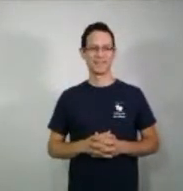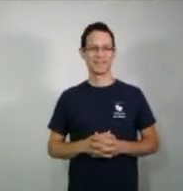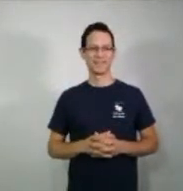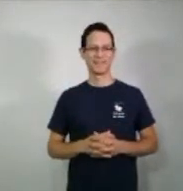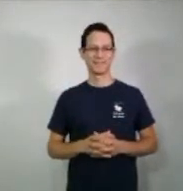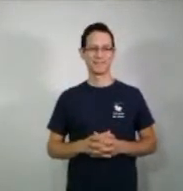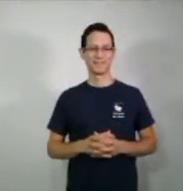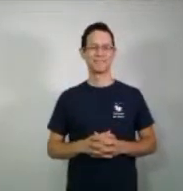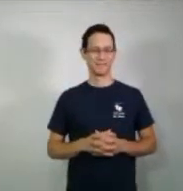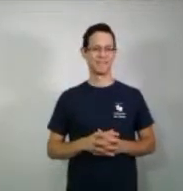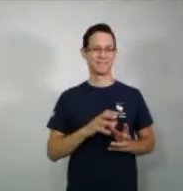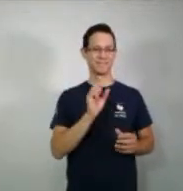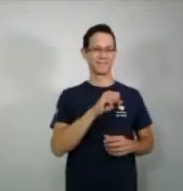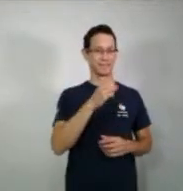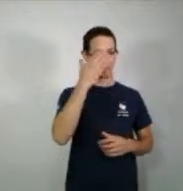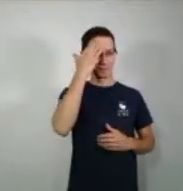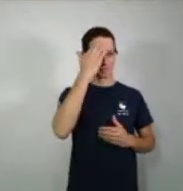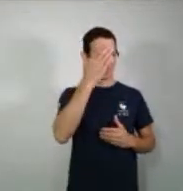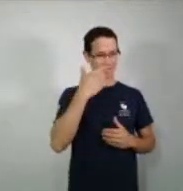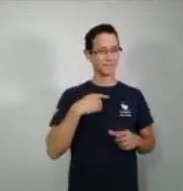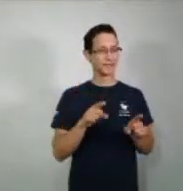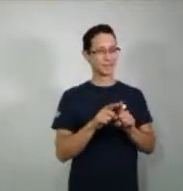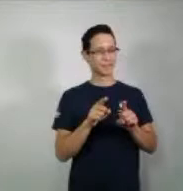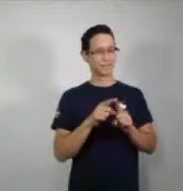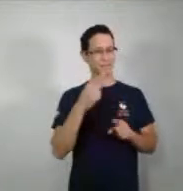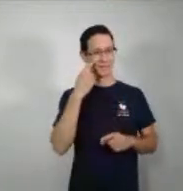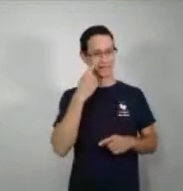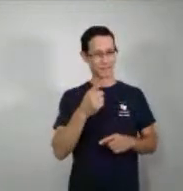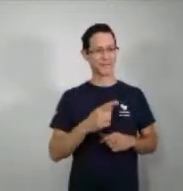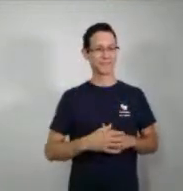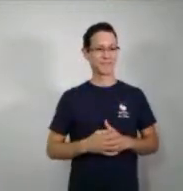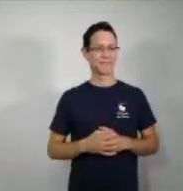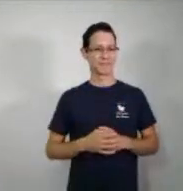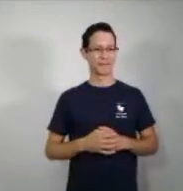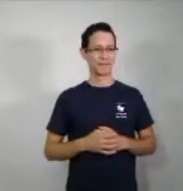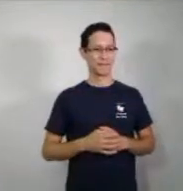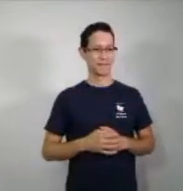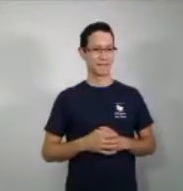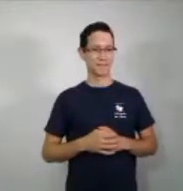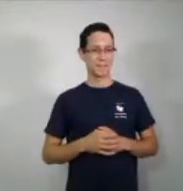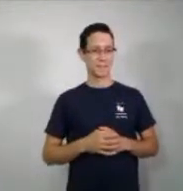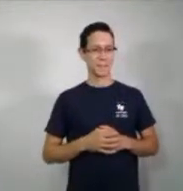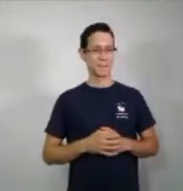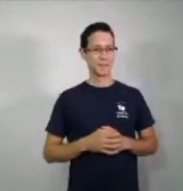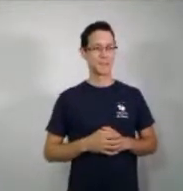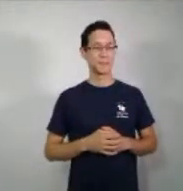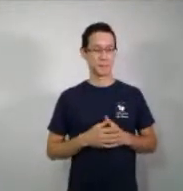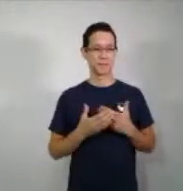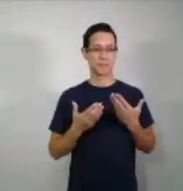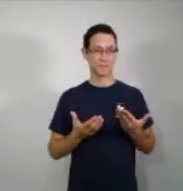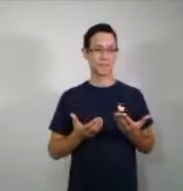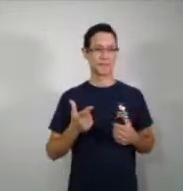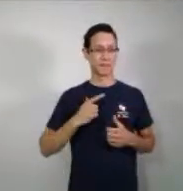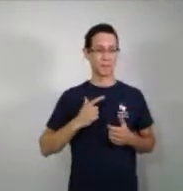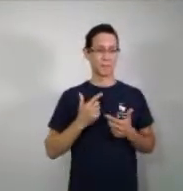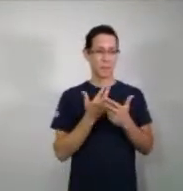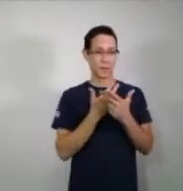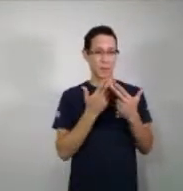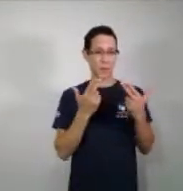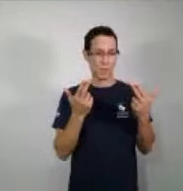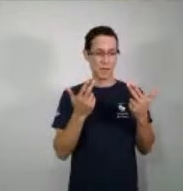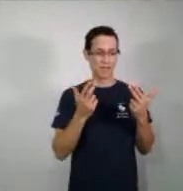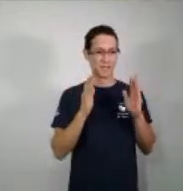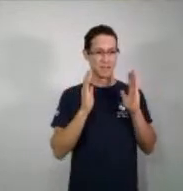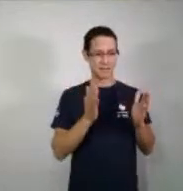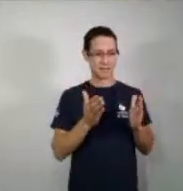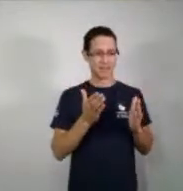Isso aí, nada melhor do que te ouvir falando dele também. Então, vou listar algumas coisas, assim, umas linhas